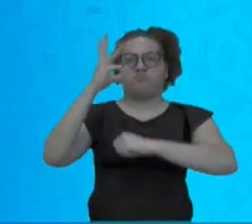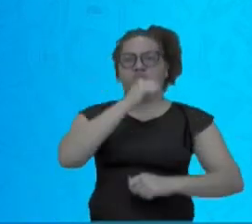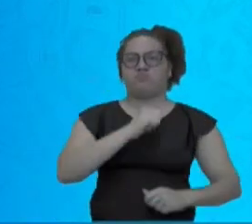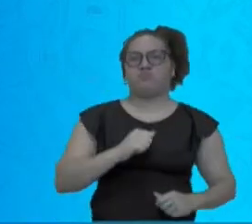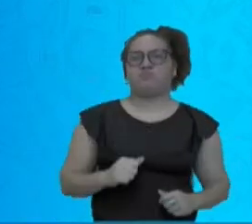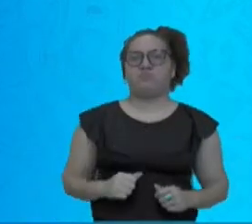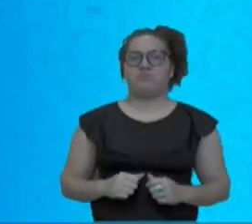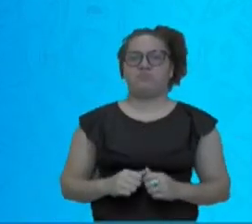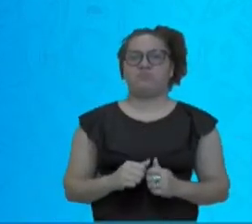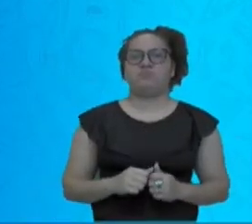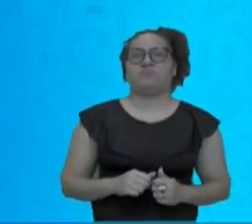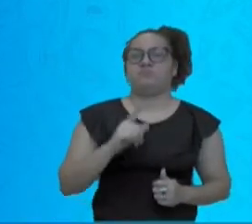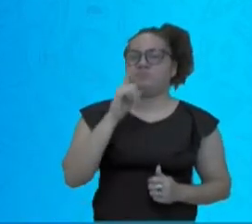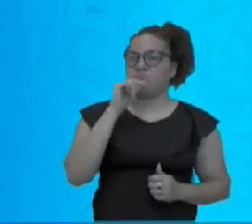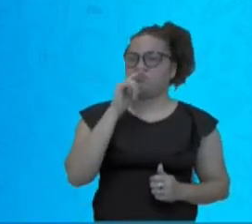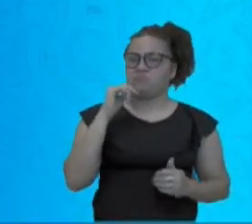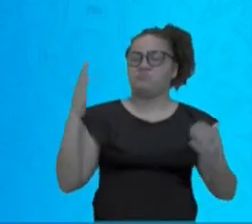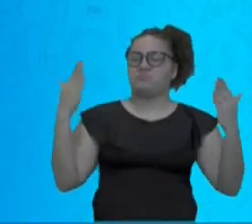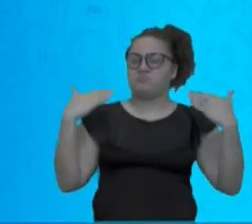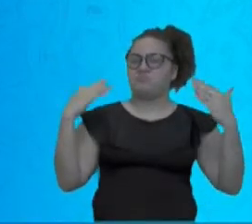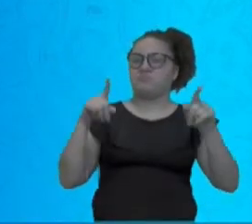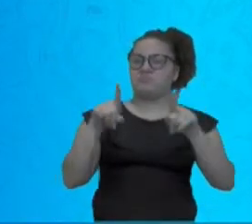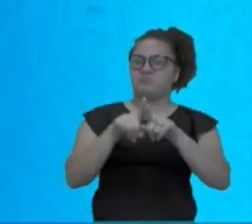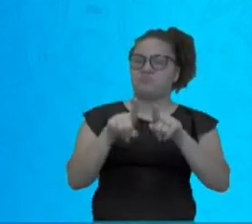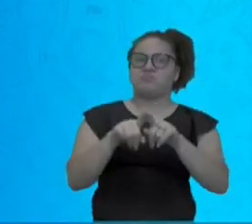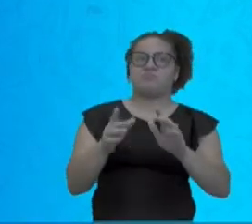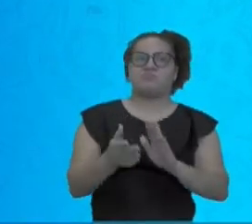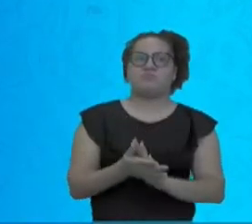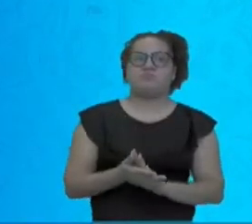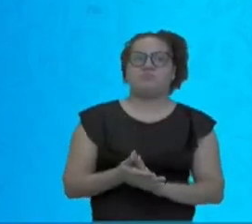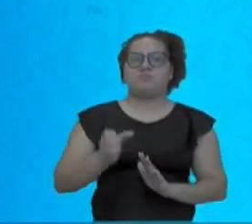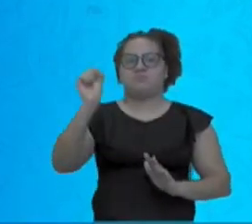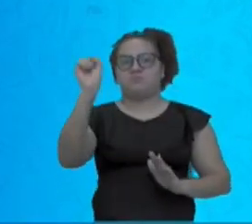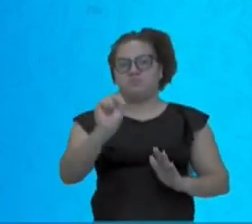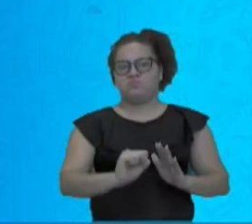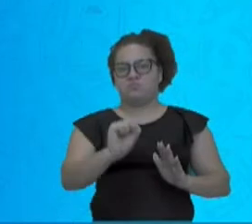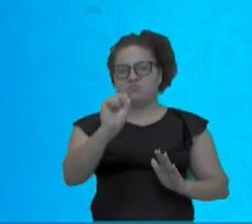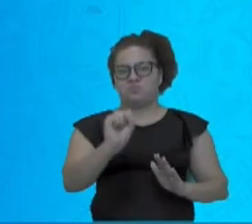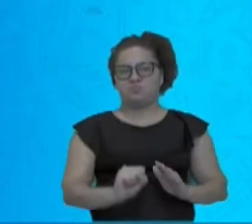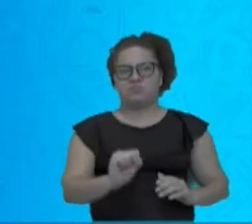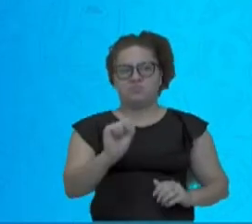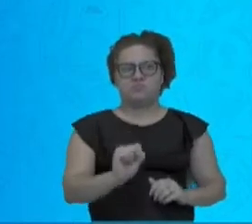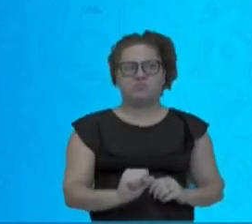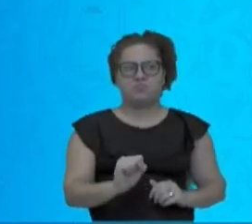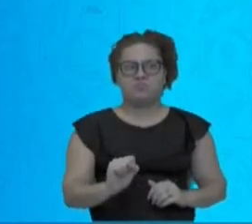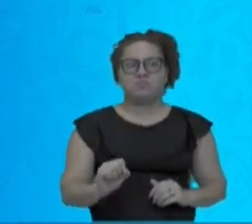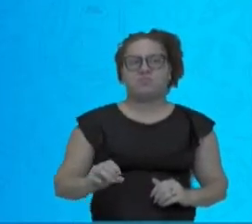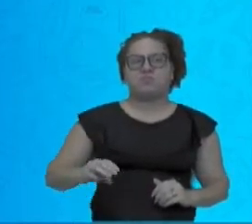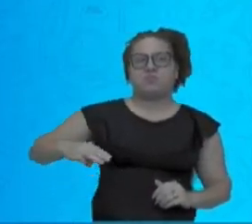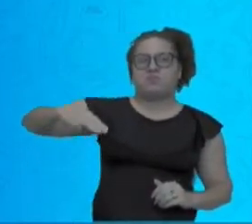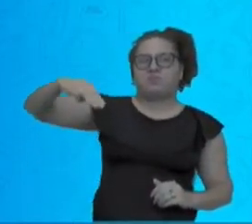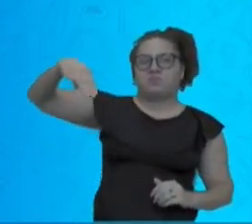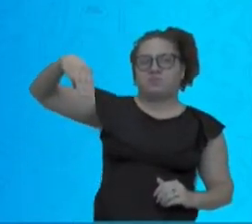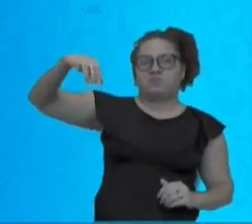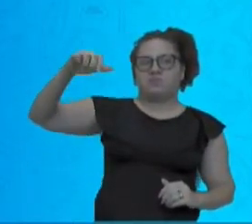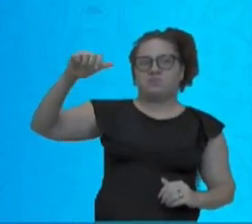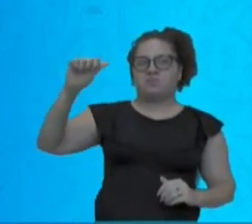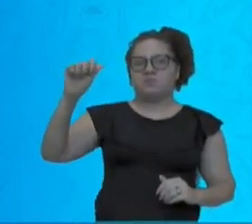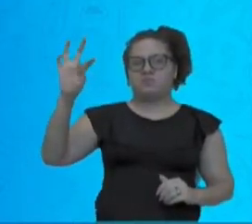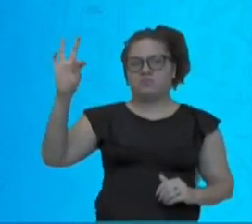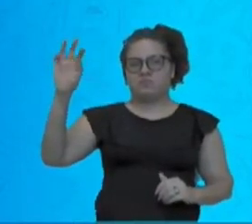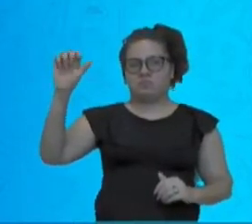Agora, uma coisa triste, né? Aqui no subtropical eu tenho a mata de araucária. Aqui eu